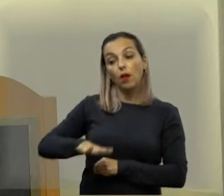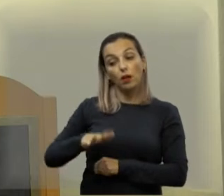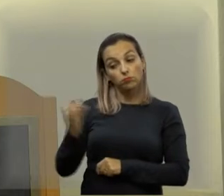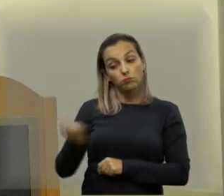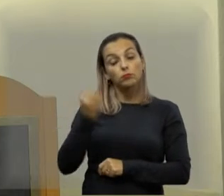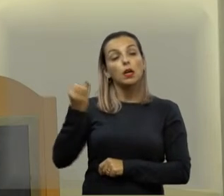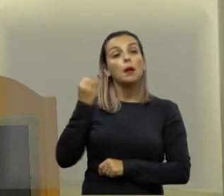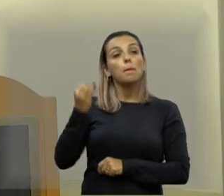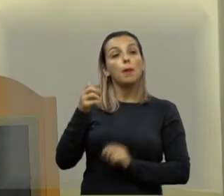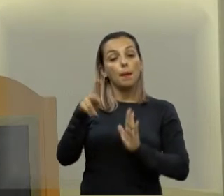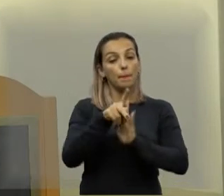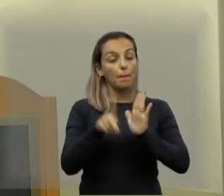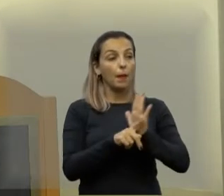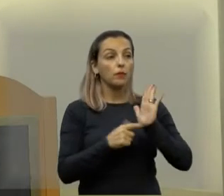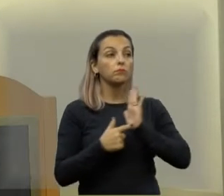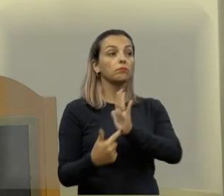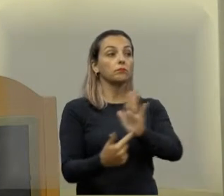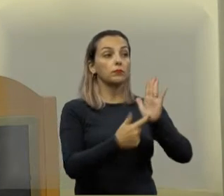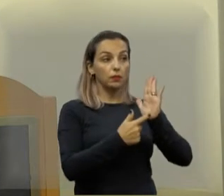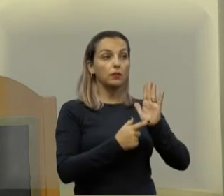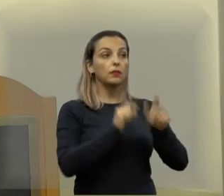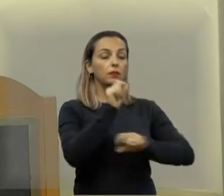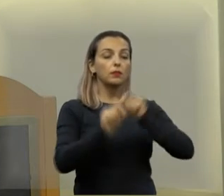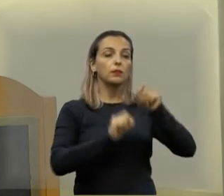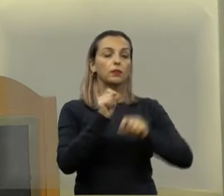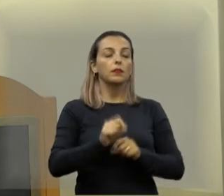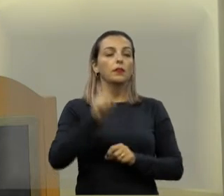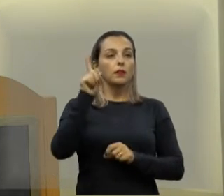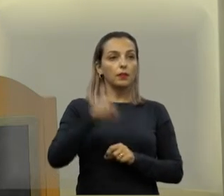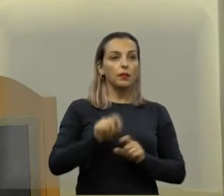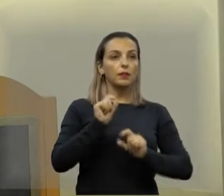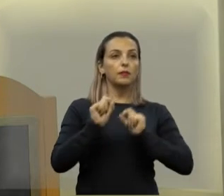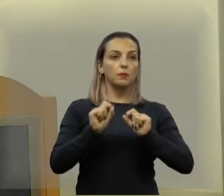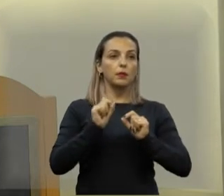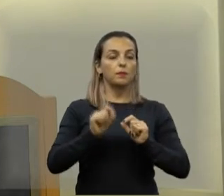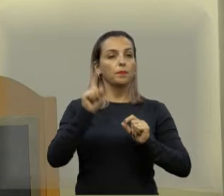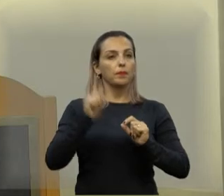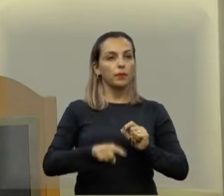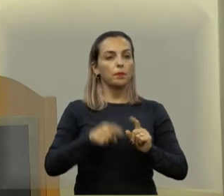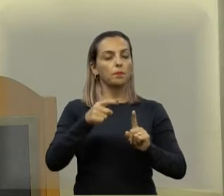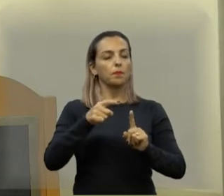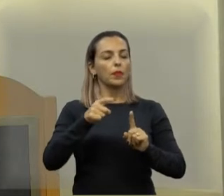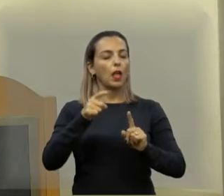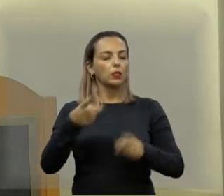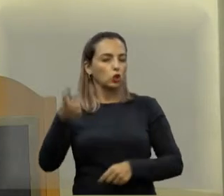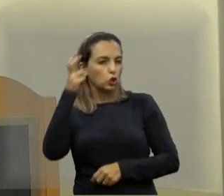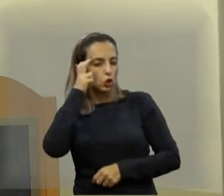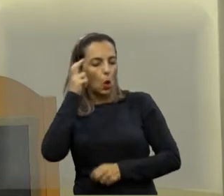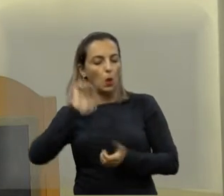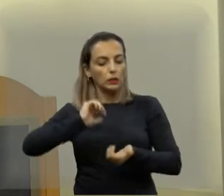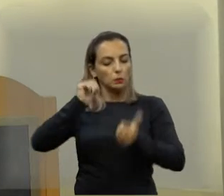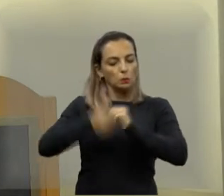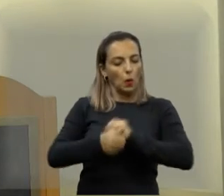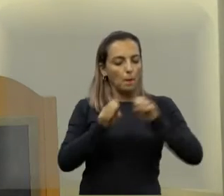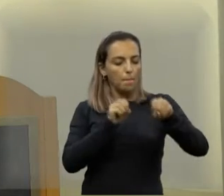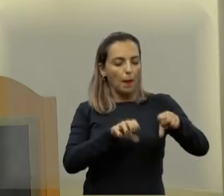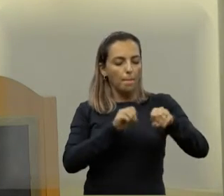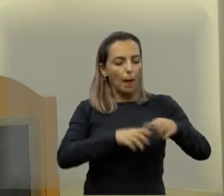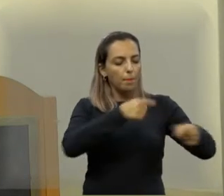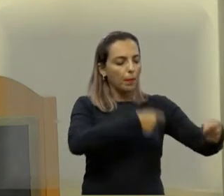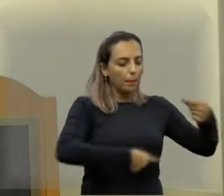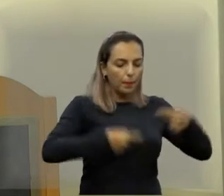apresentar para vocês esse plano que é tão diverso que trouxe a juventude para debater cultura Esporte educação